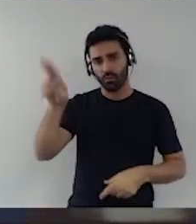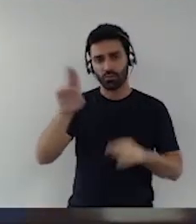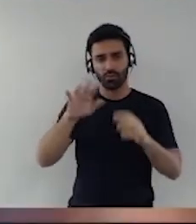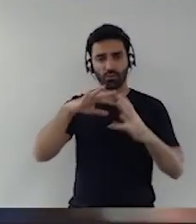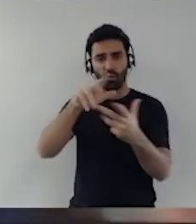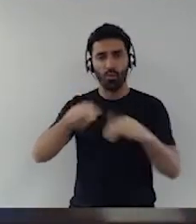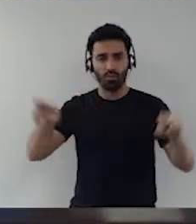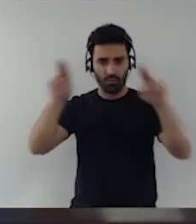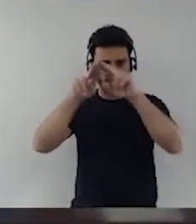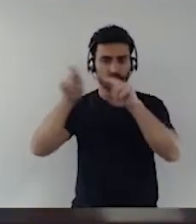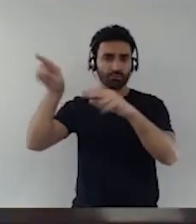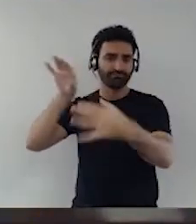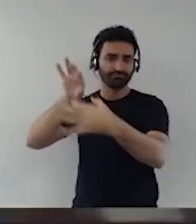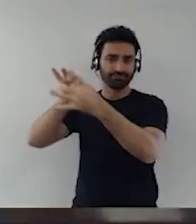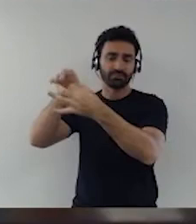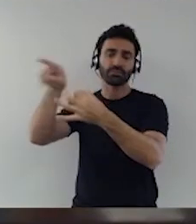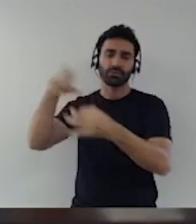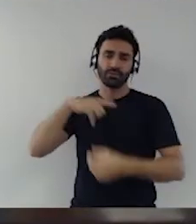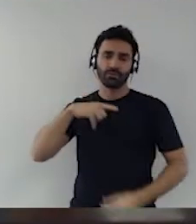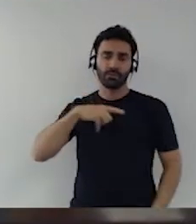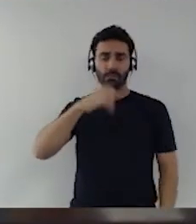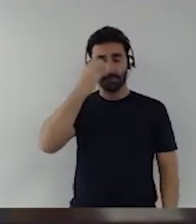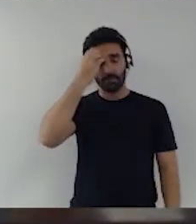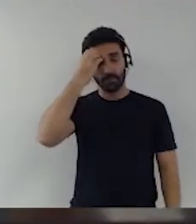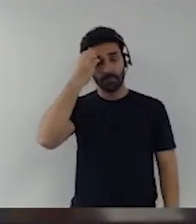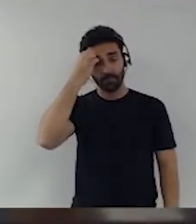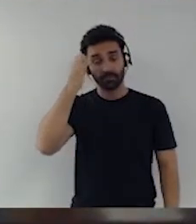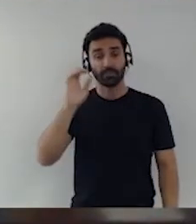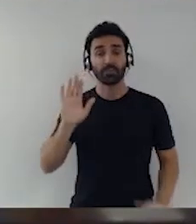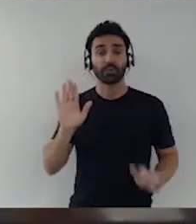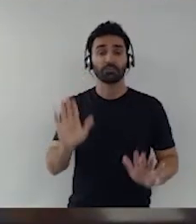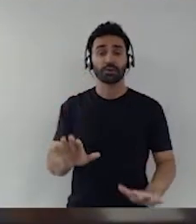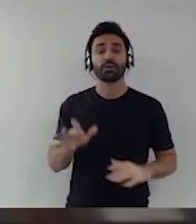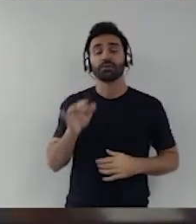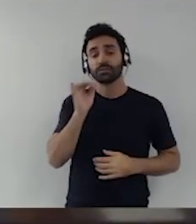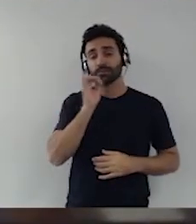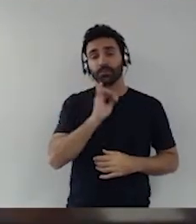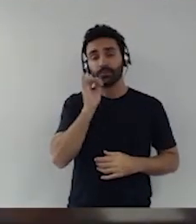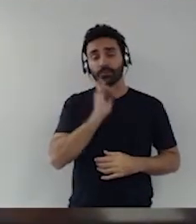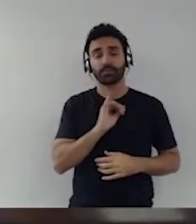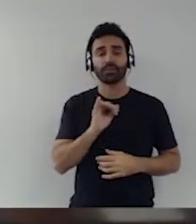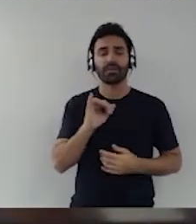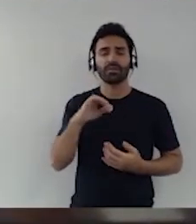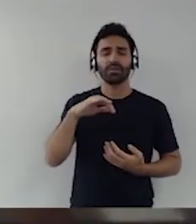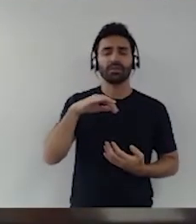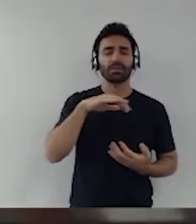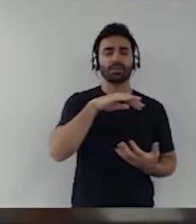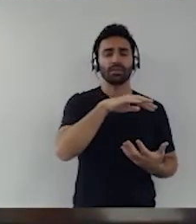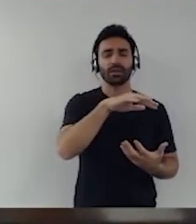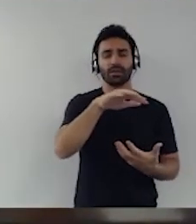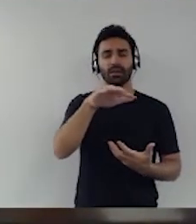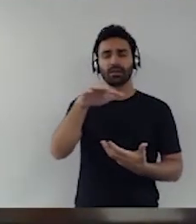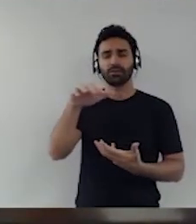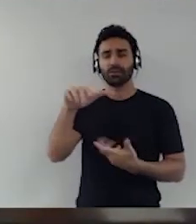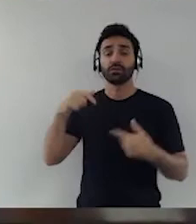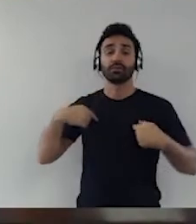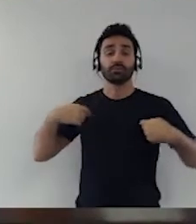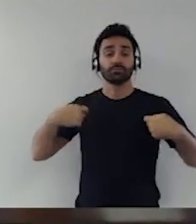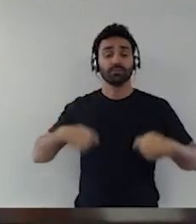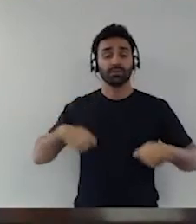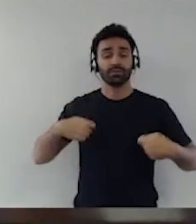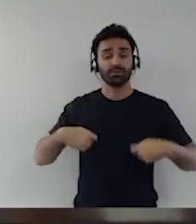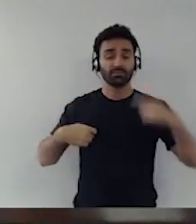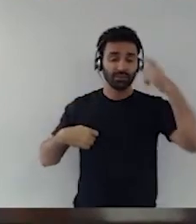relação às suas instâncias que estão aí colocadas. Mas penso que, quando se fala em internacionalização, é preciso ir um pouco